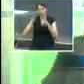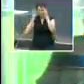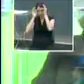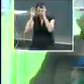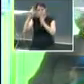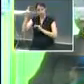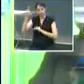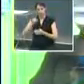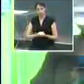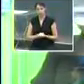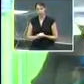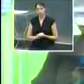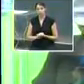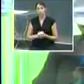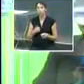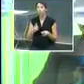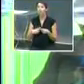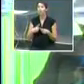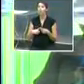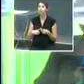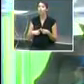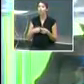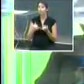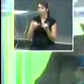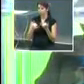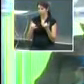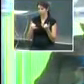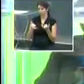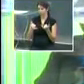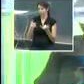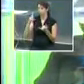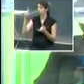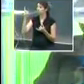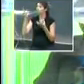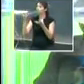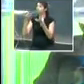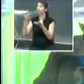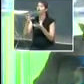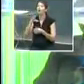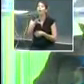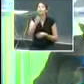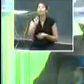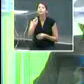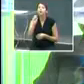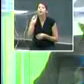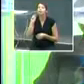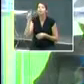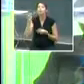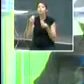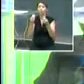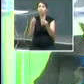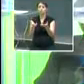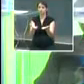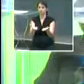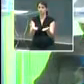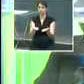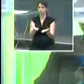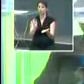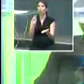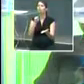Se ele quiser pegar de volta o que ele te deu, fala pra mim. Oh, aleluia! Fala aí.